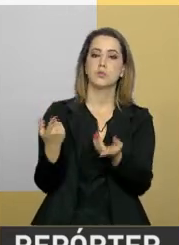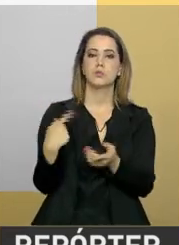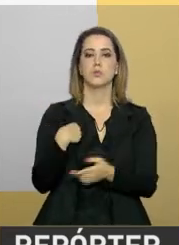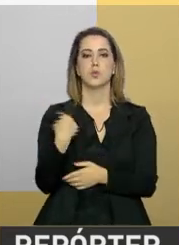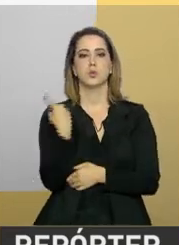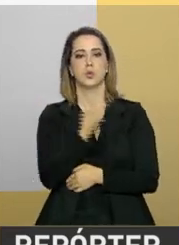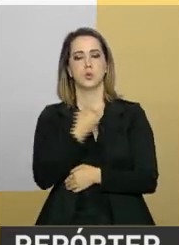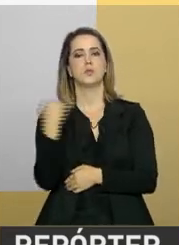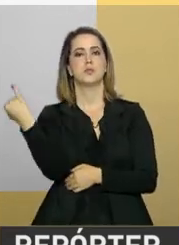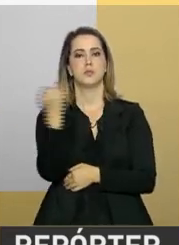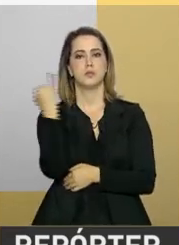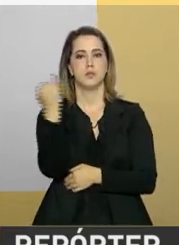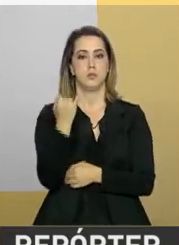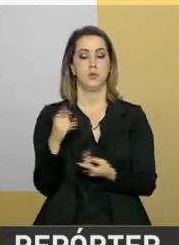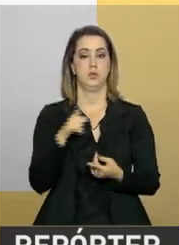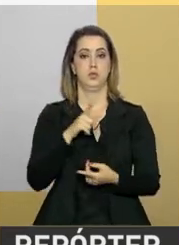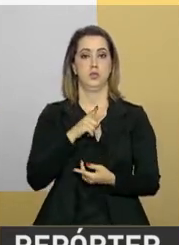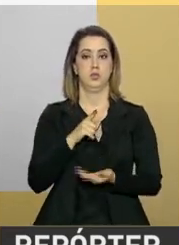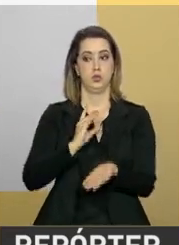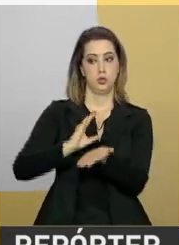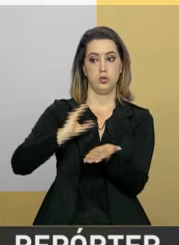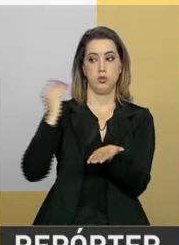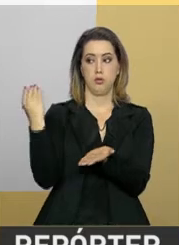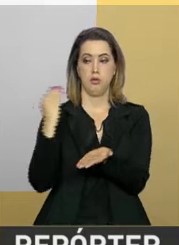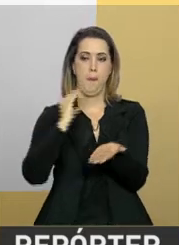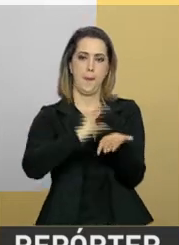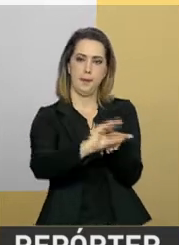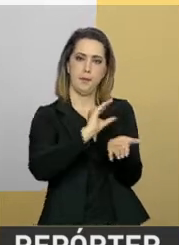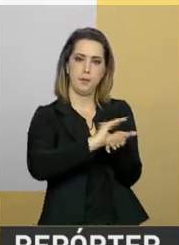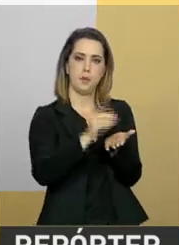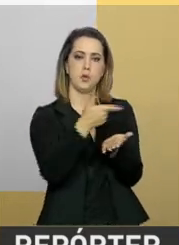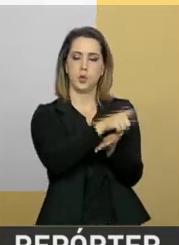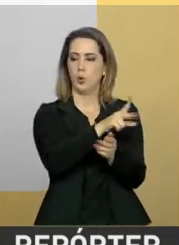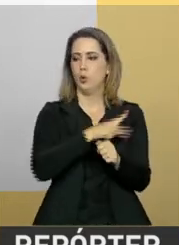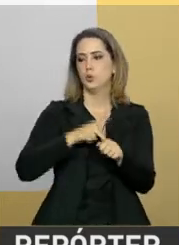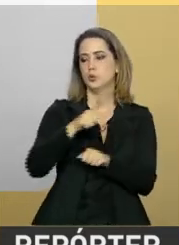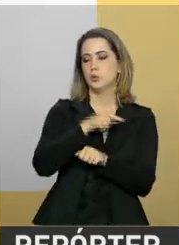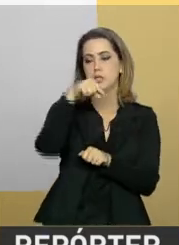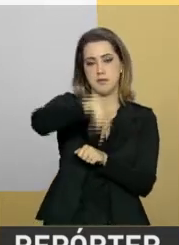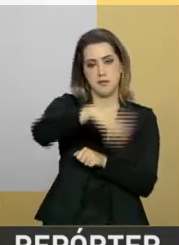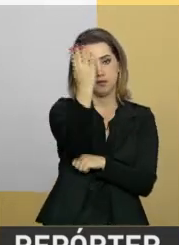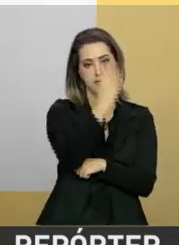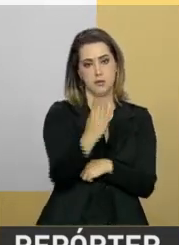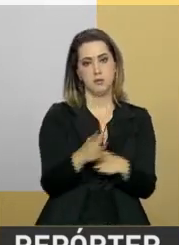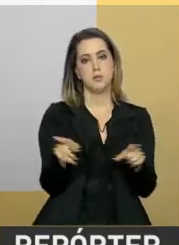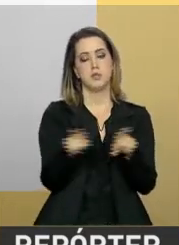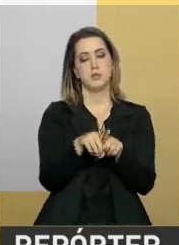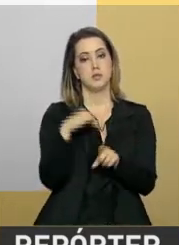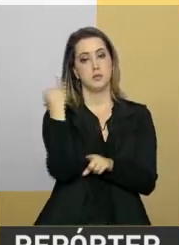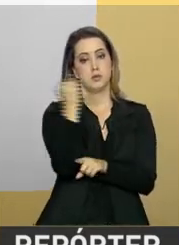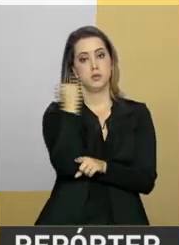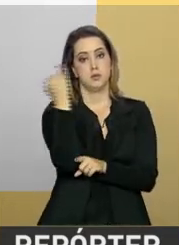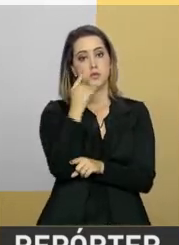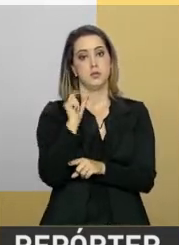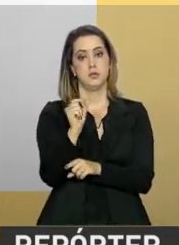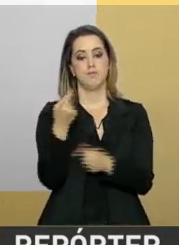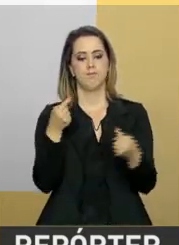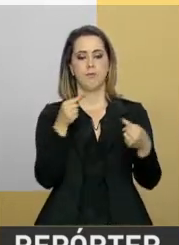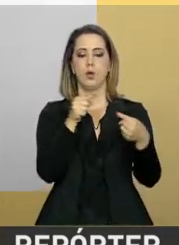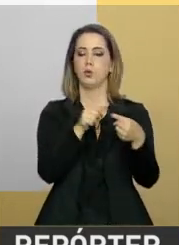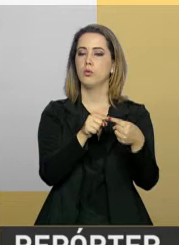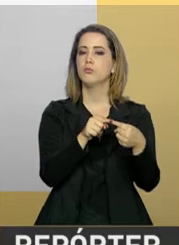tal é importante ter investimentos de estados unidos e outros tantos países aqui no brasil é importante para o próprio